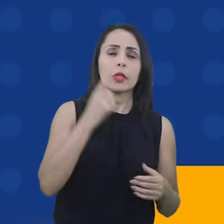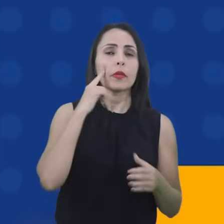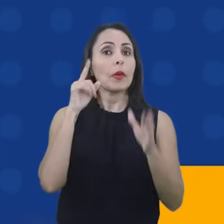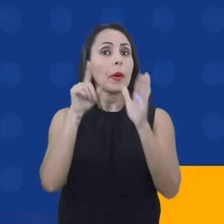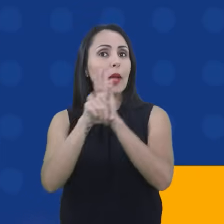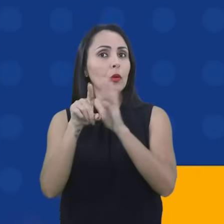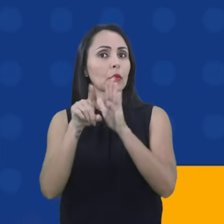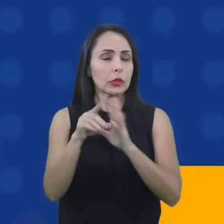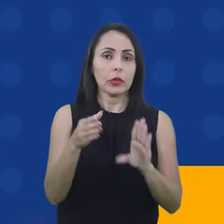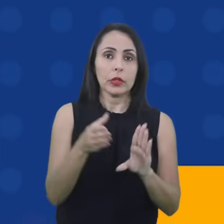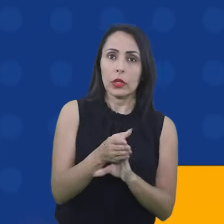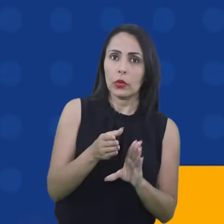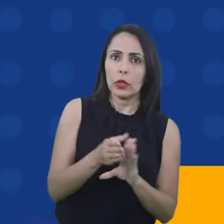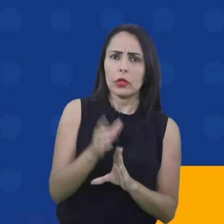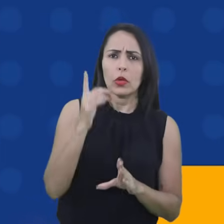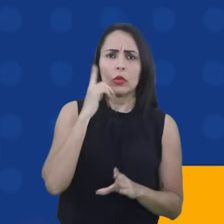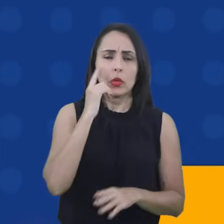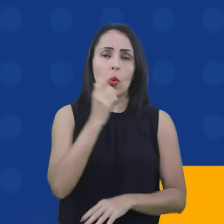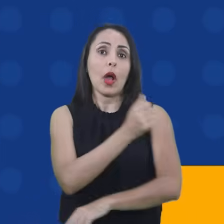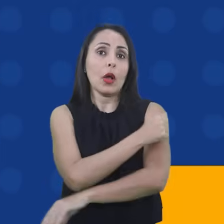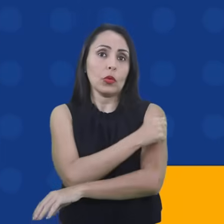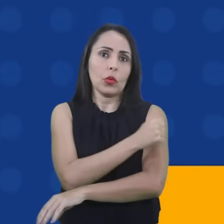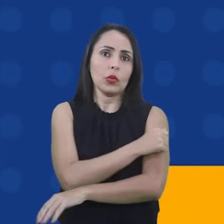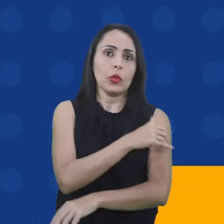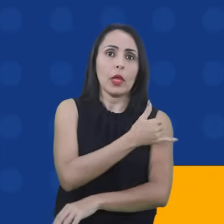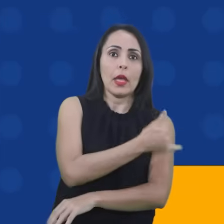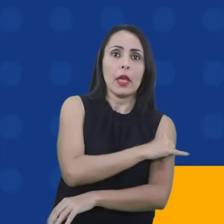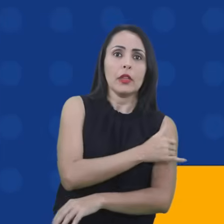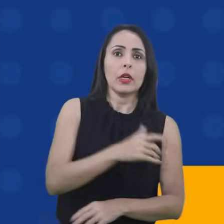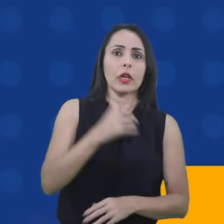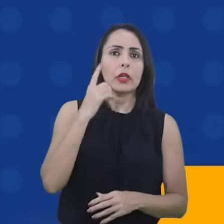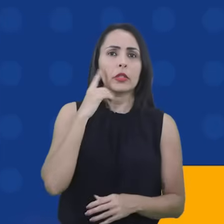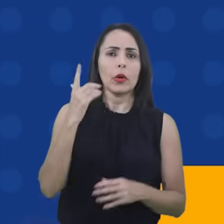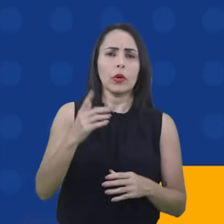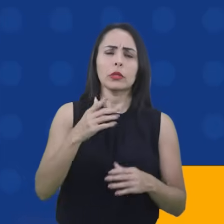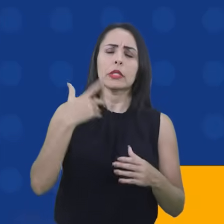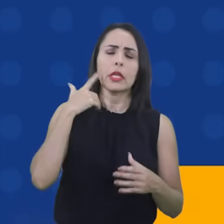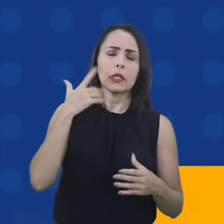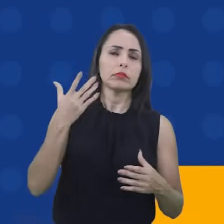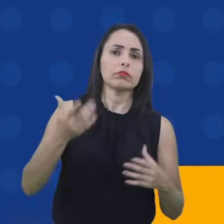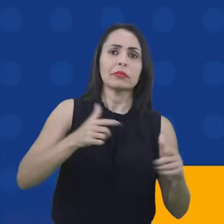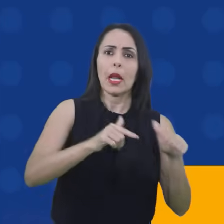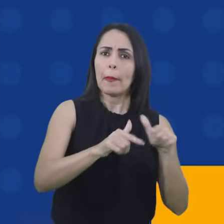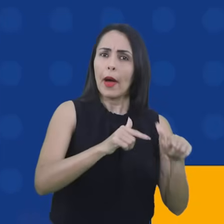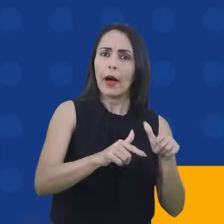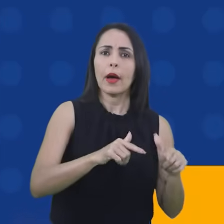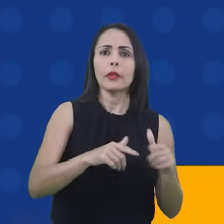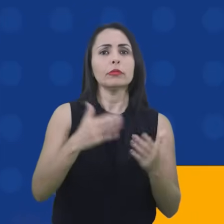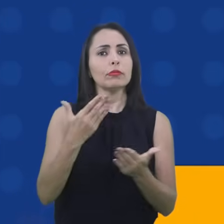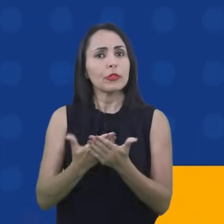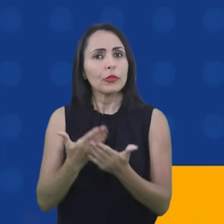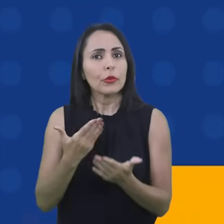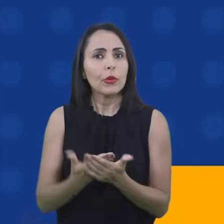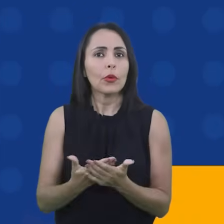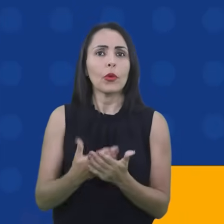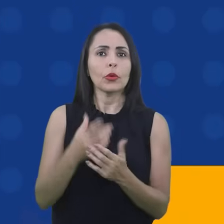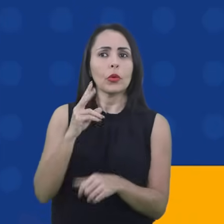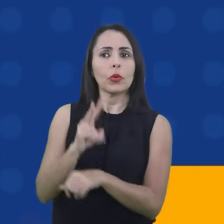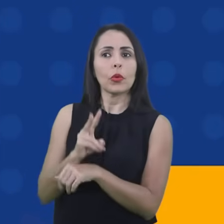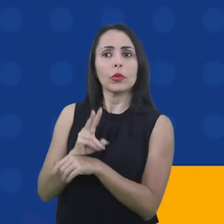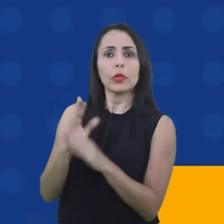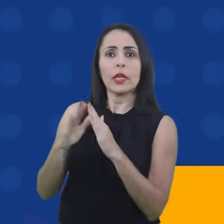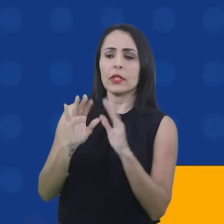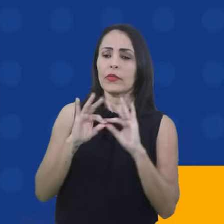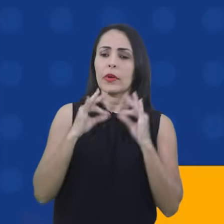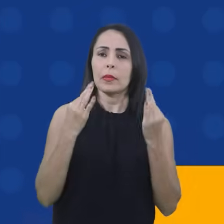pergunta norteadora. Sou estudante da EJA, tenho uma rotina muito corrida, trabalho, estudo, cuido de casa